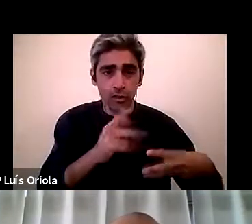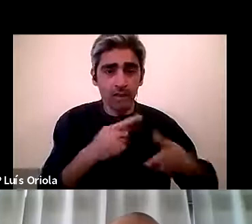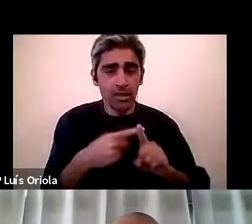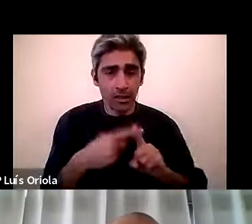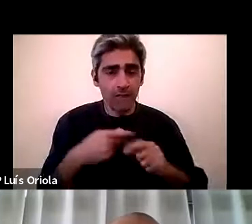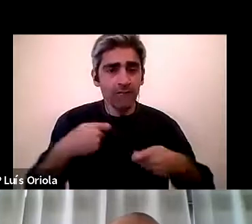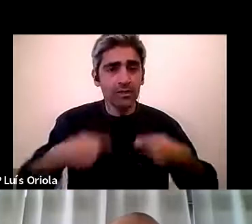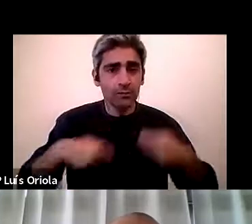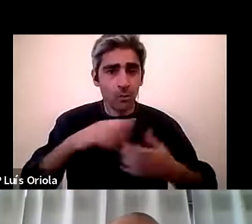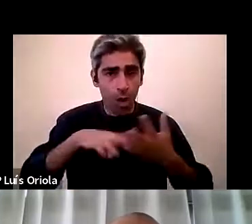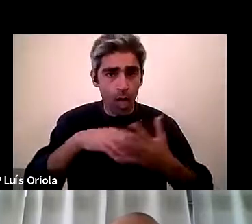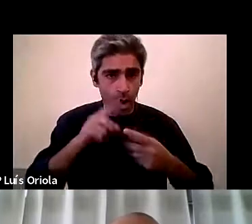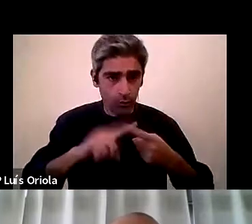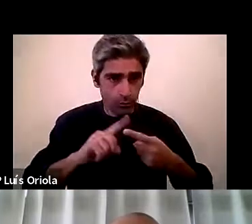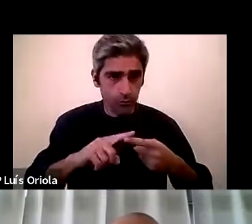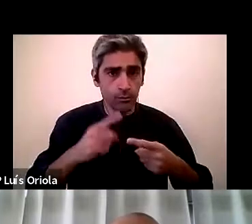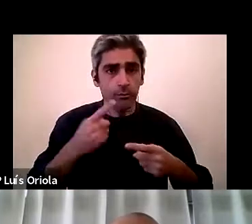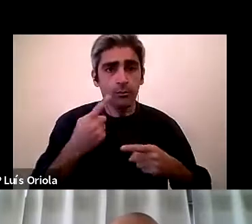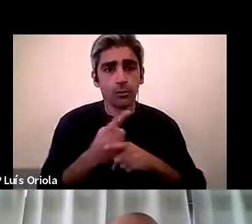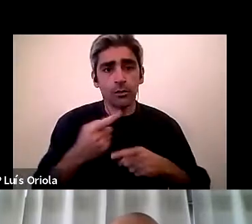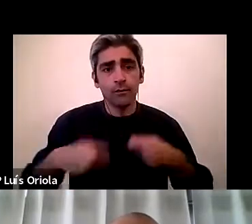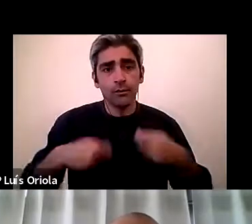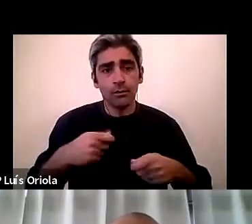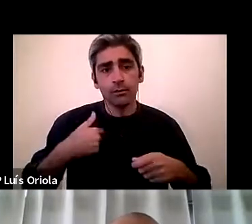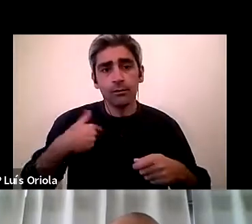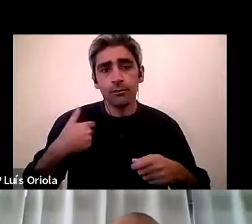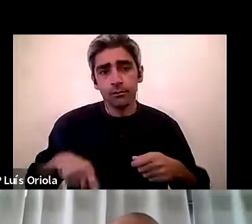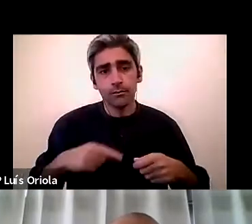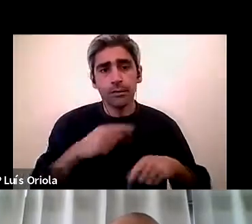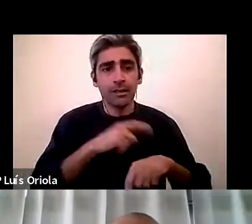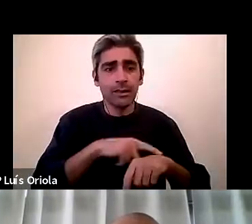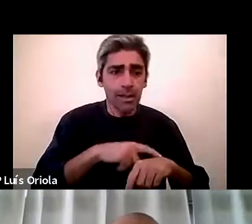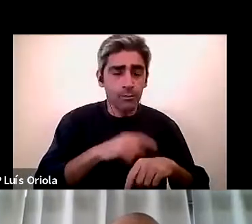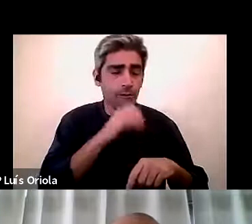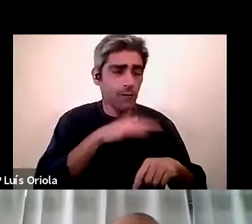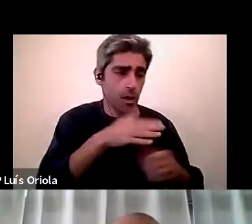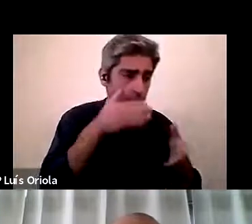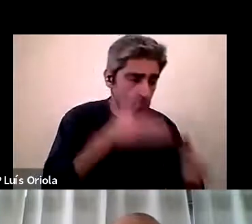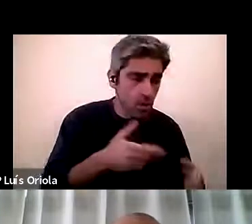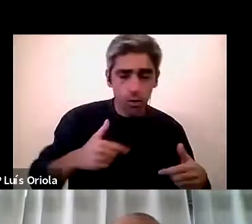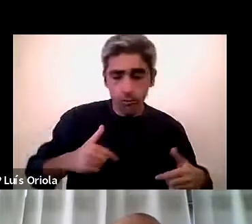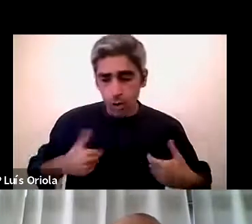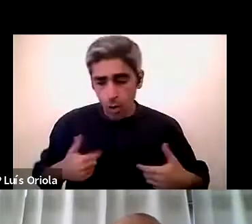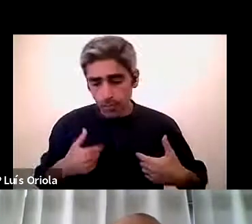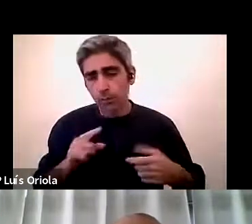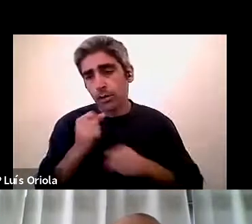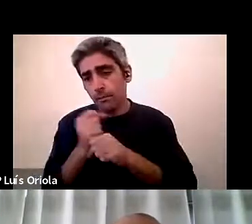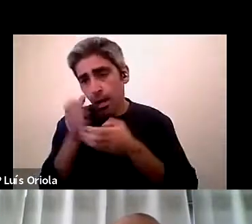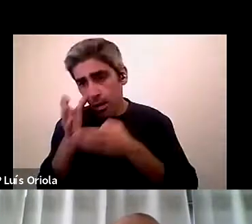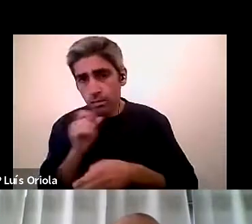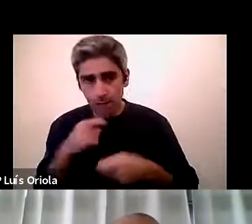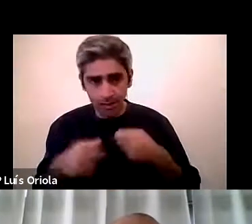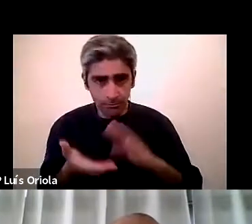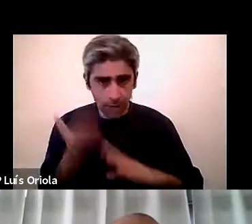é a flexibilização de horários. Porque em termos de flexibilidade temos tempo para a família, para nós próprios e para o trabalho. A